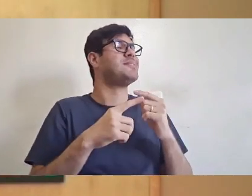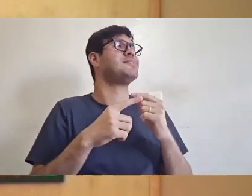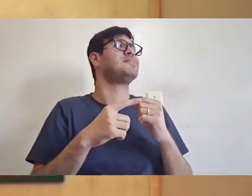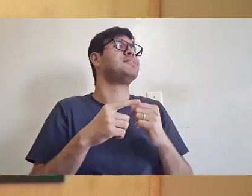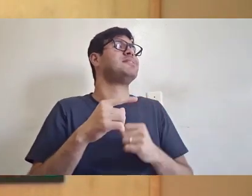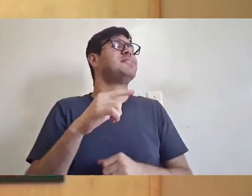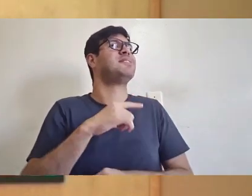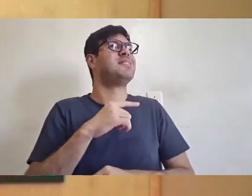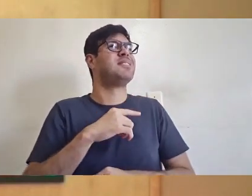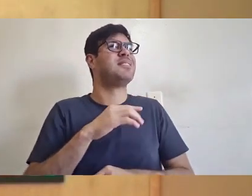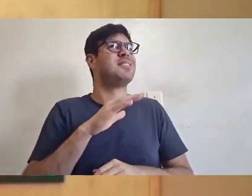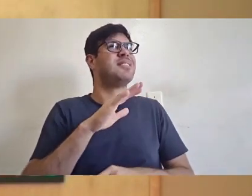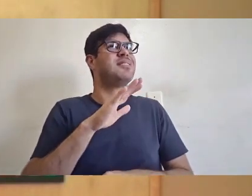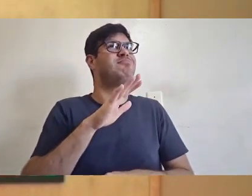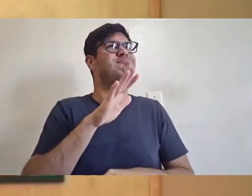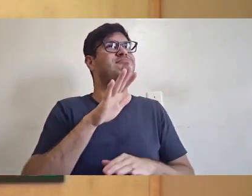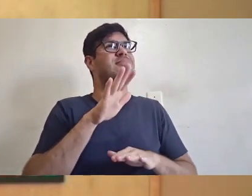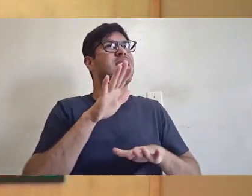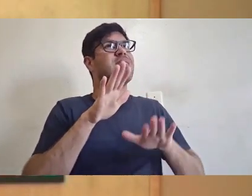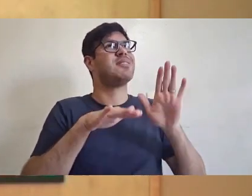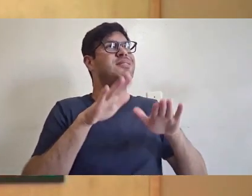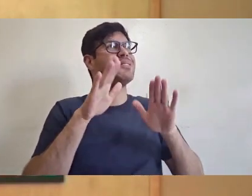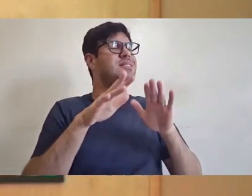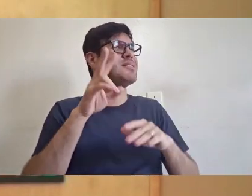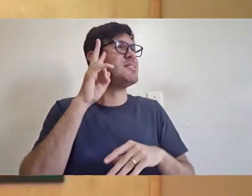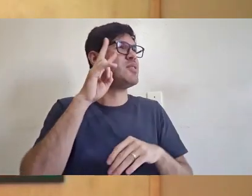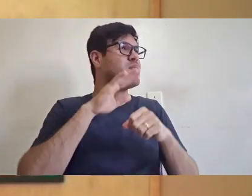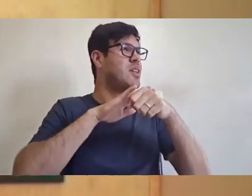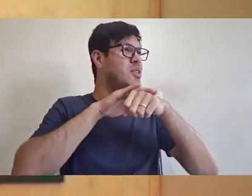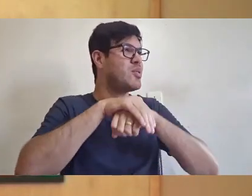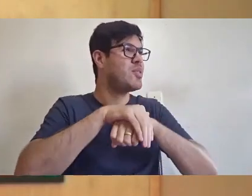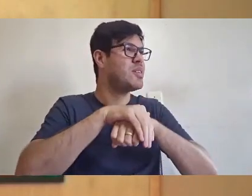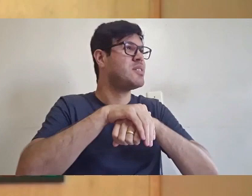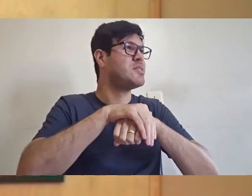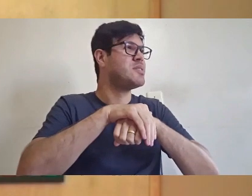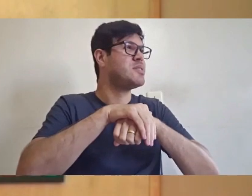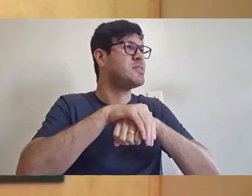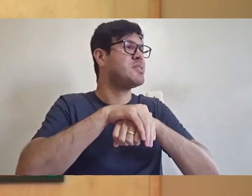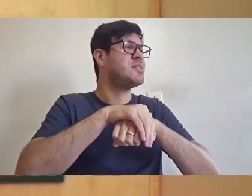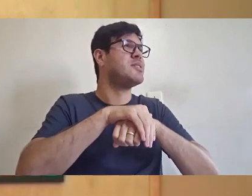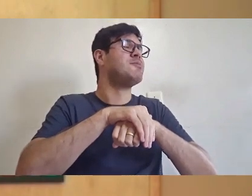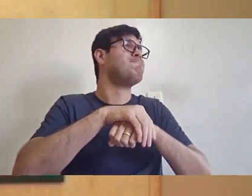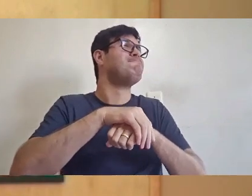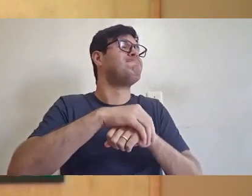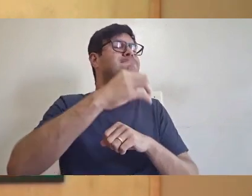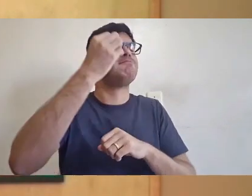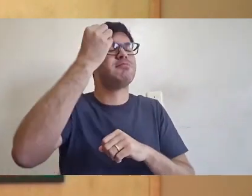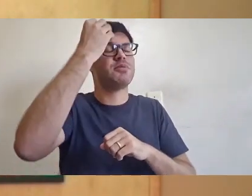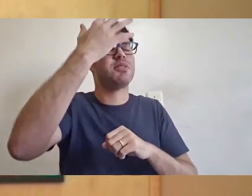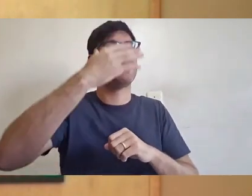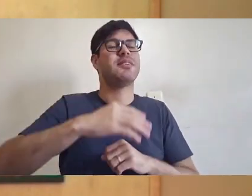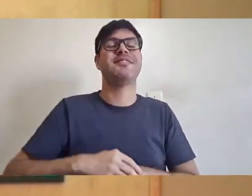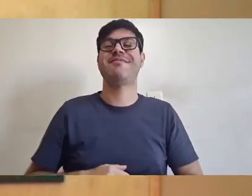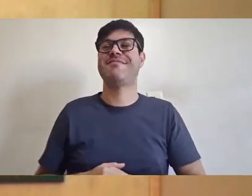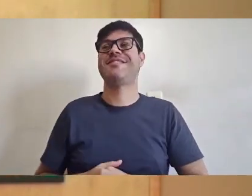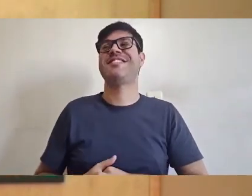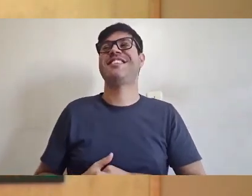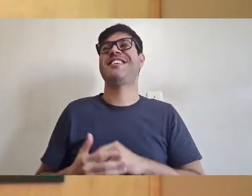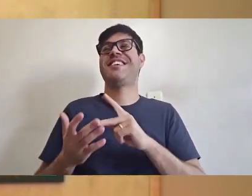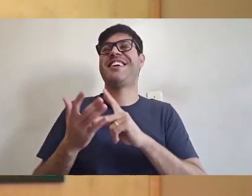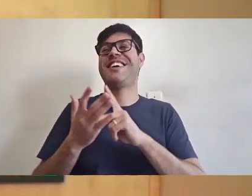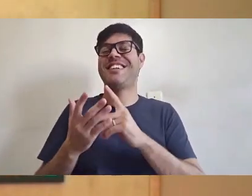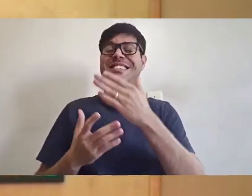gente ia acho que de segunda à noite, não era? Também. Eu não me lembro mais. A gente vai ficando meio